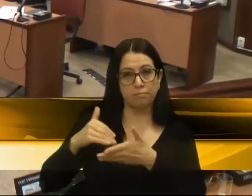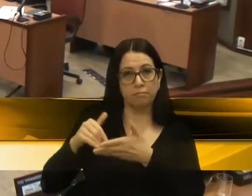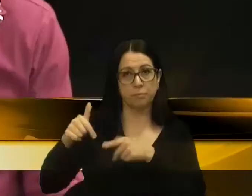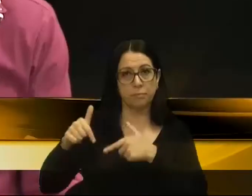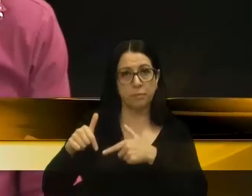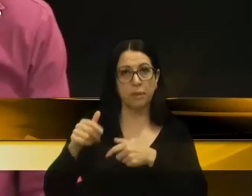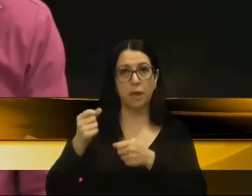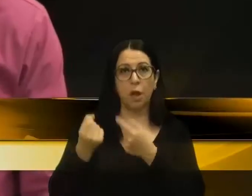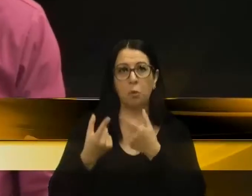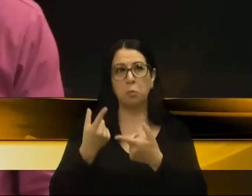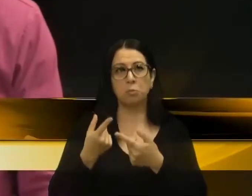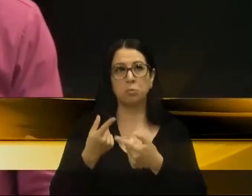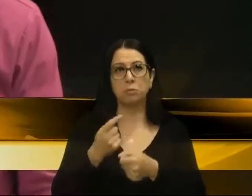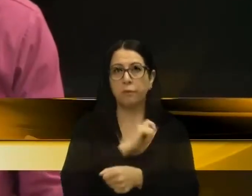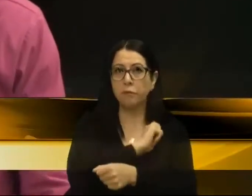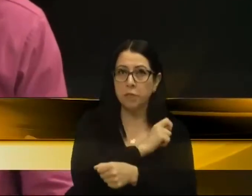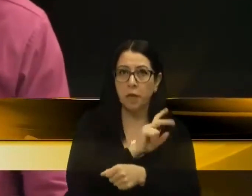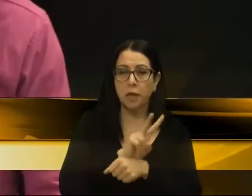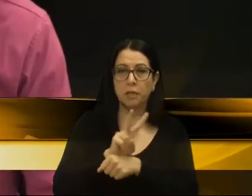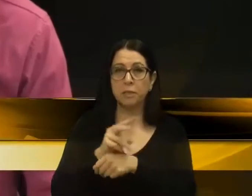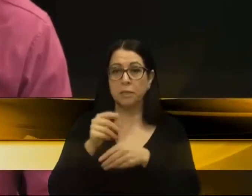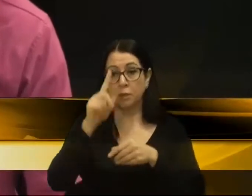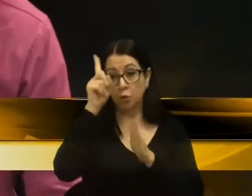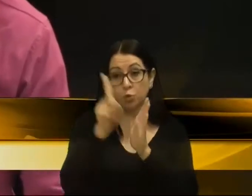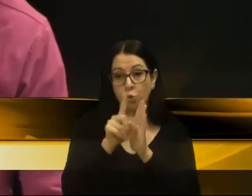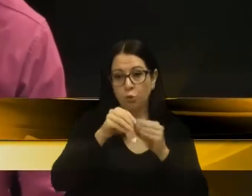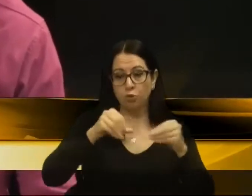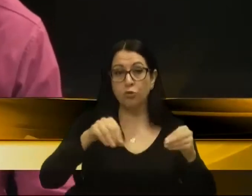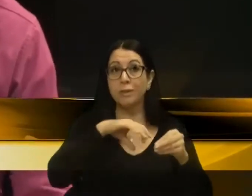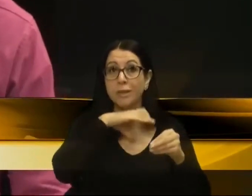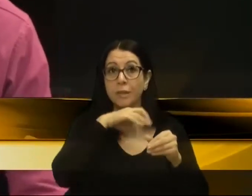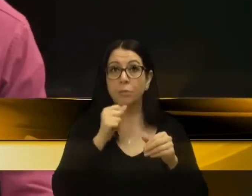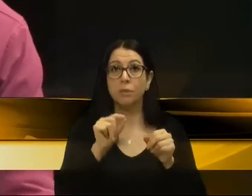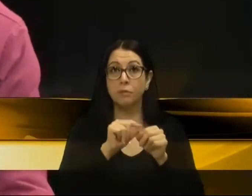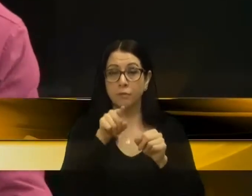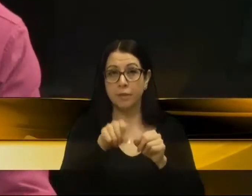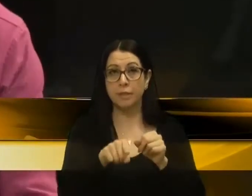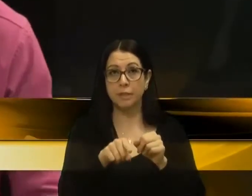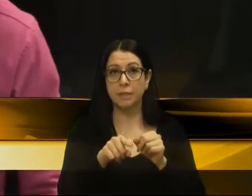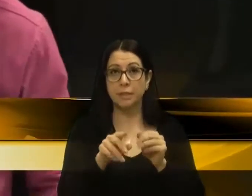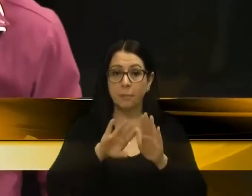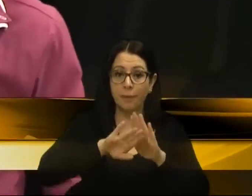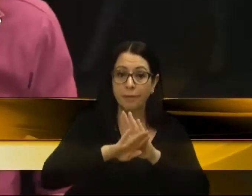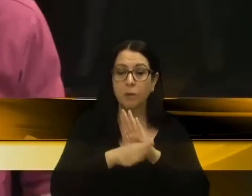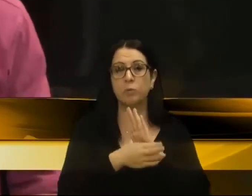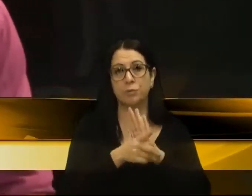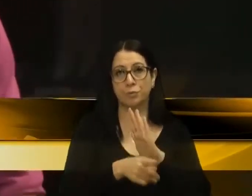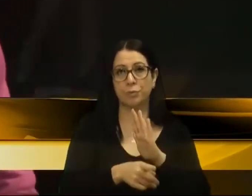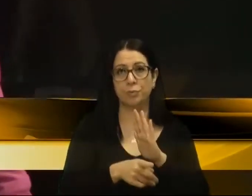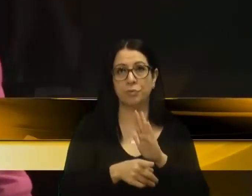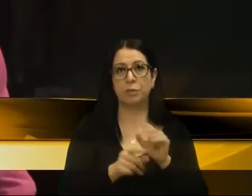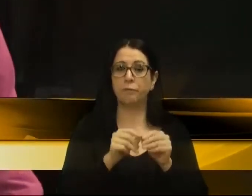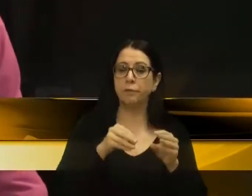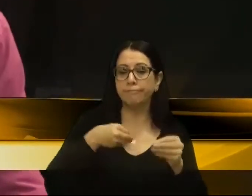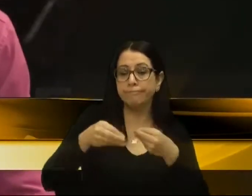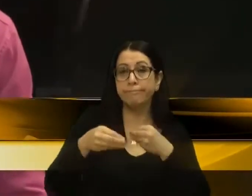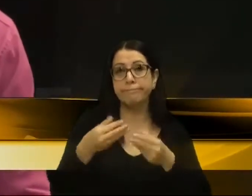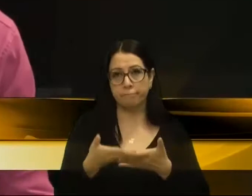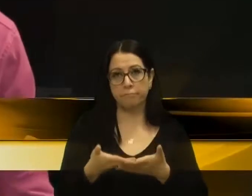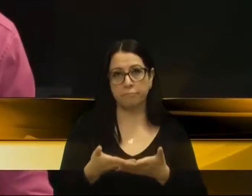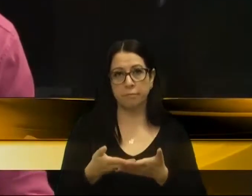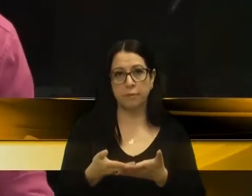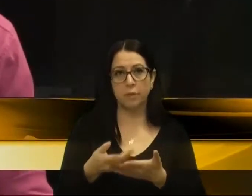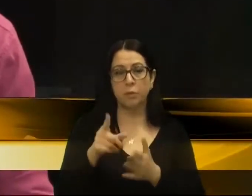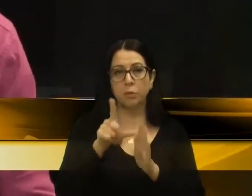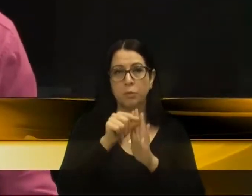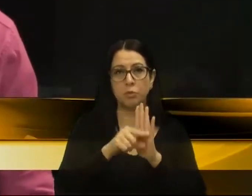alguns fiscais e alguns donos de terreno pedindo para que a gente fizesse uma adequação que fosse uma flexibilização quanto